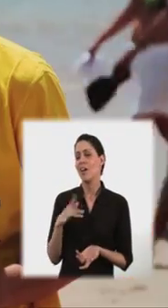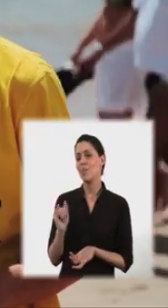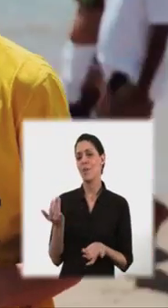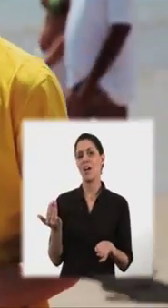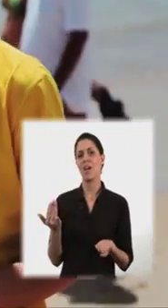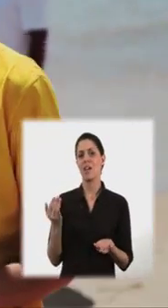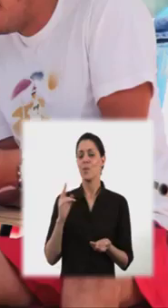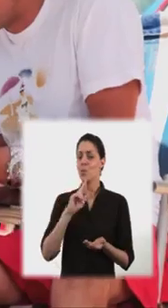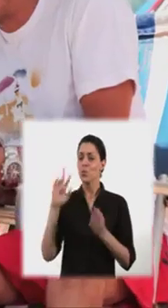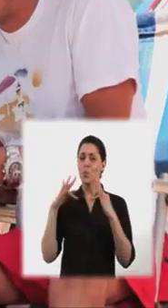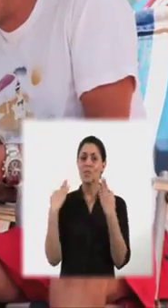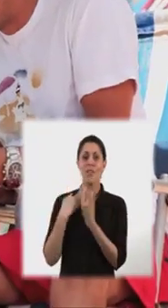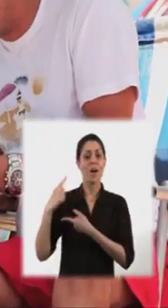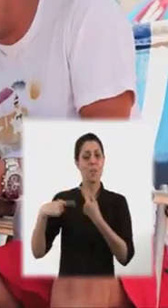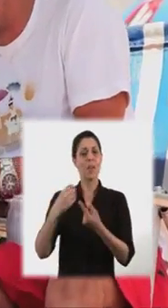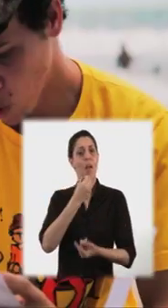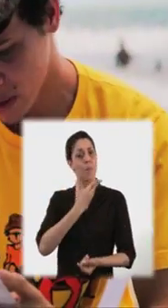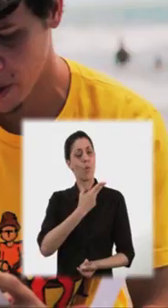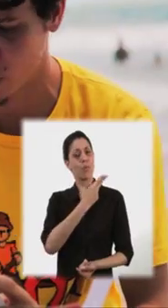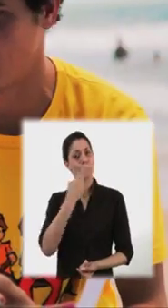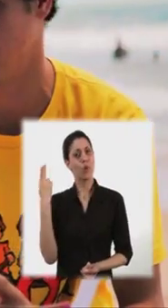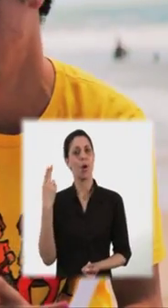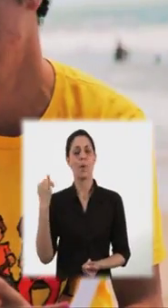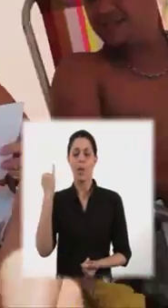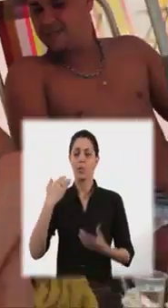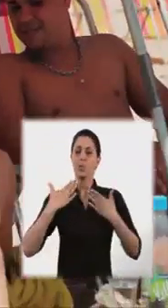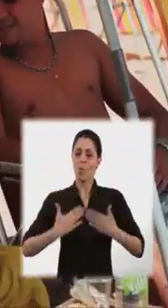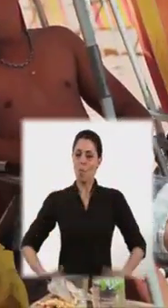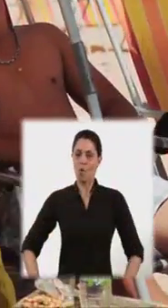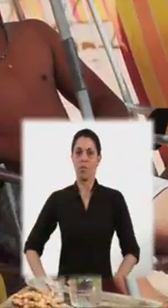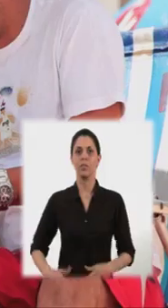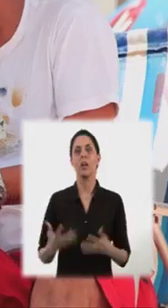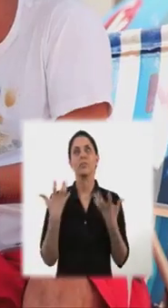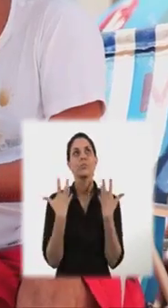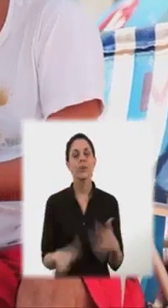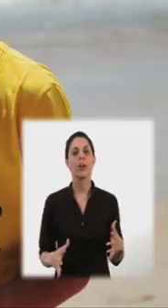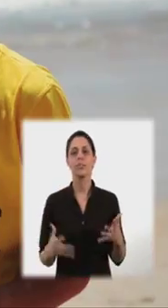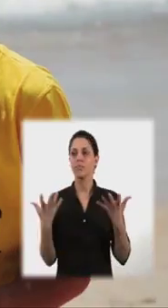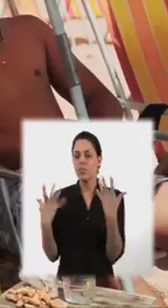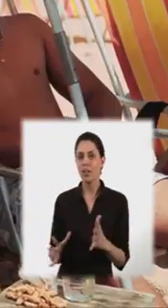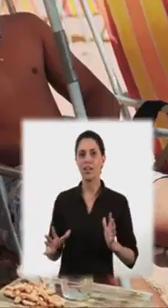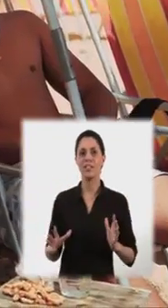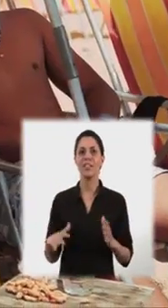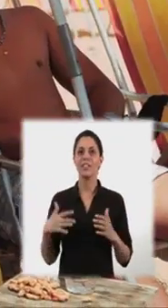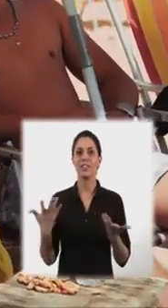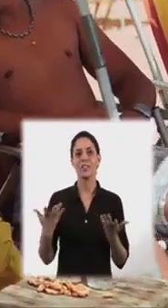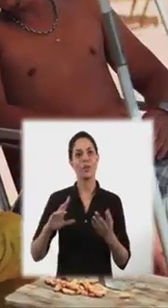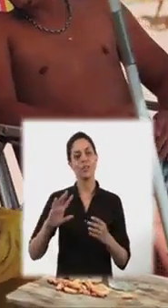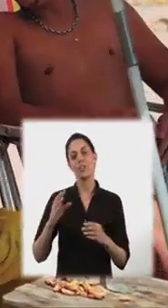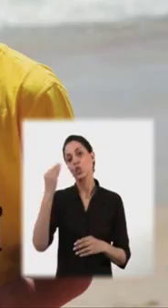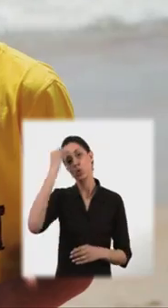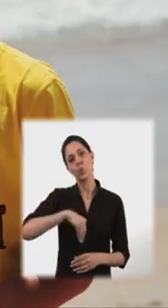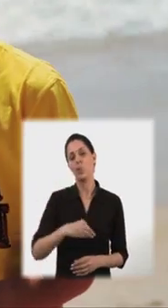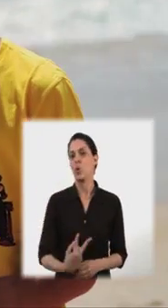pai, pelo nome da família, pelo seu bom nome, use maior de uma peça só? Não quero. Não quero. não quero. Então este ano não tem